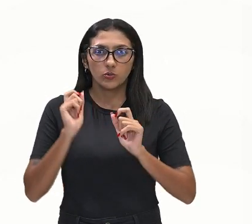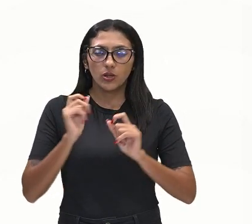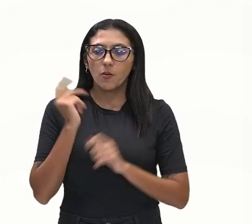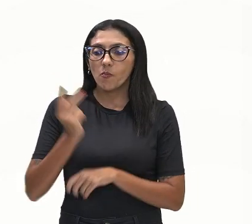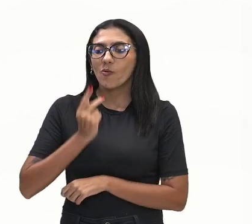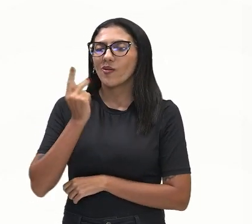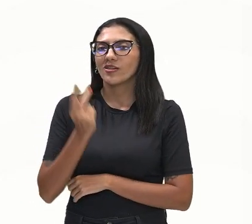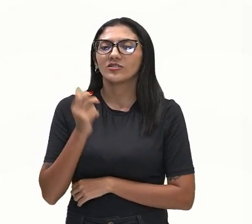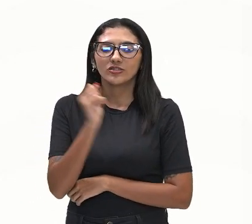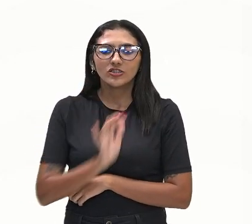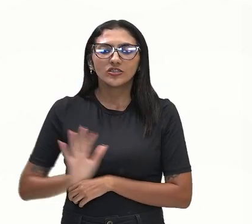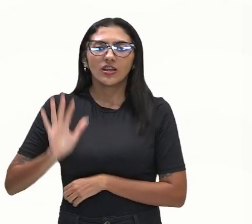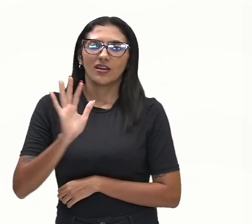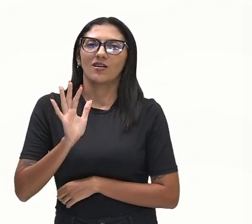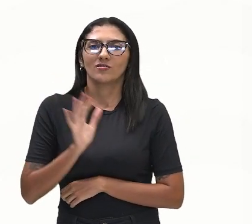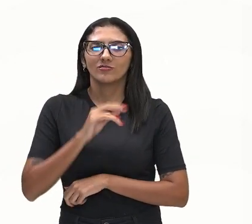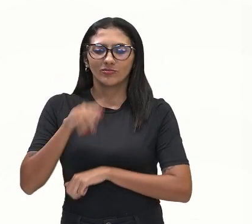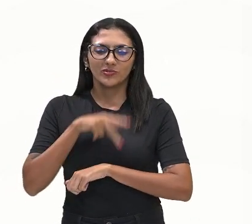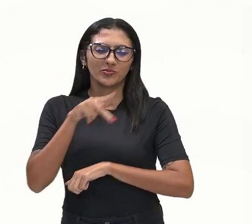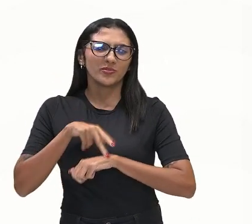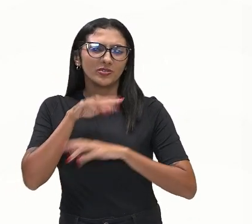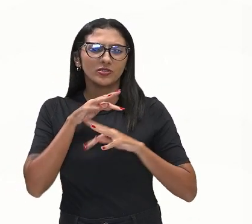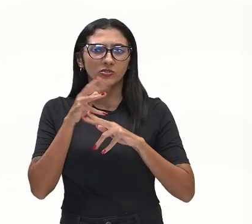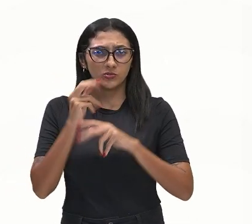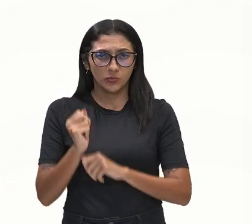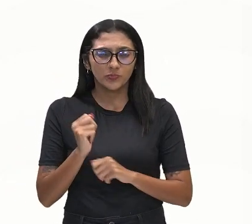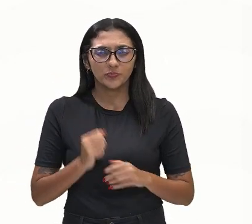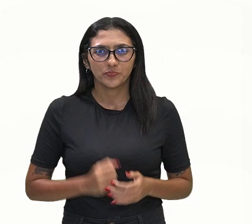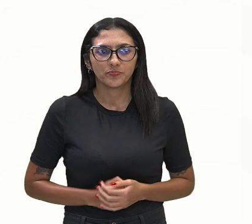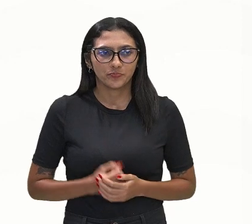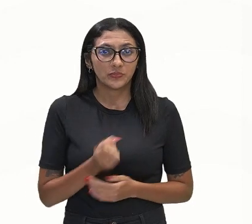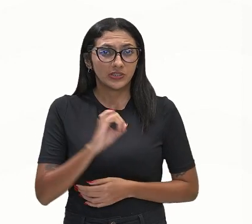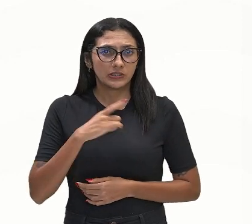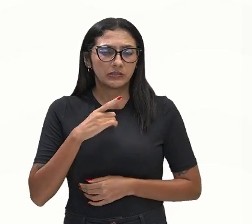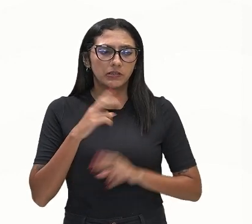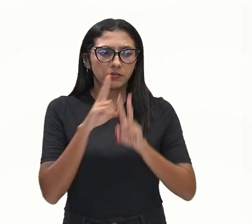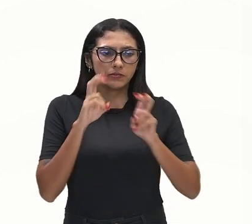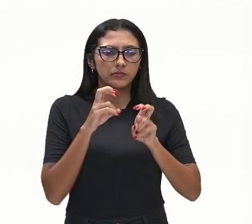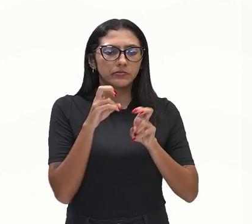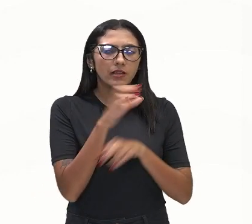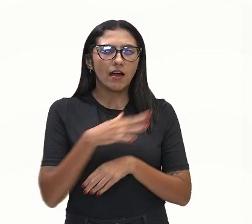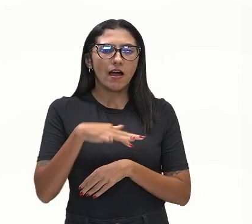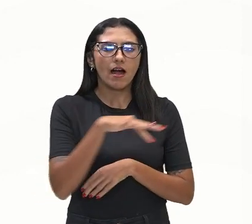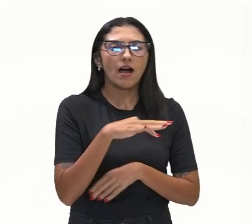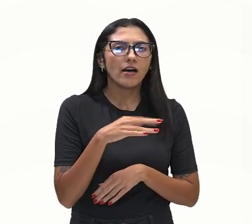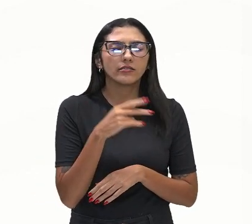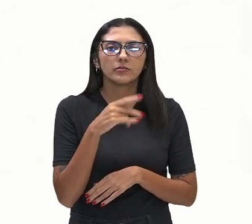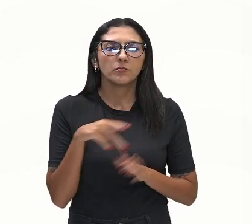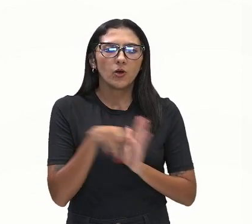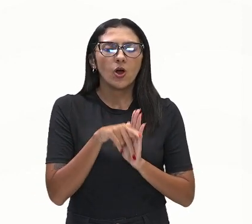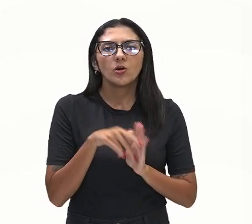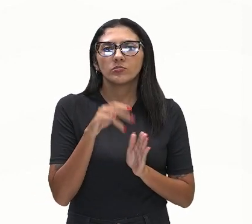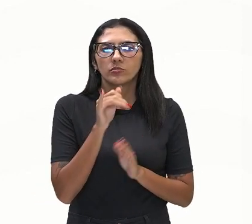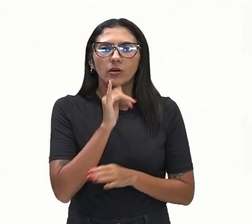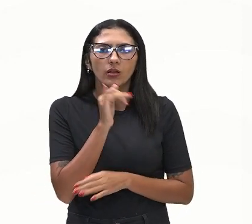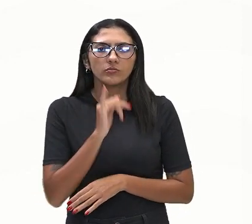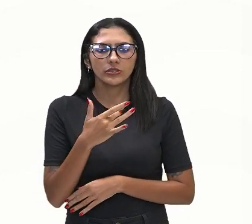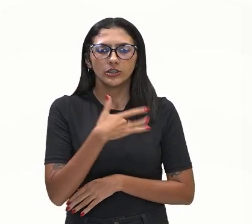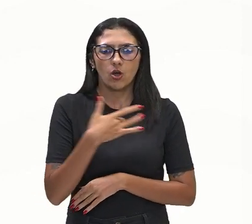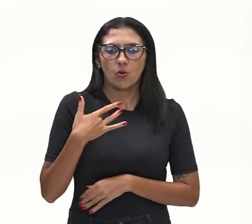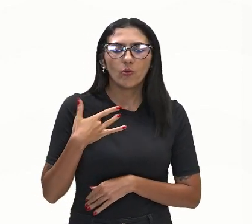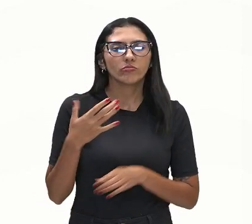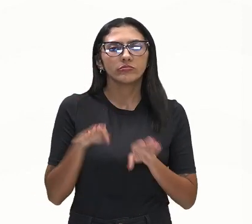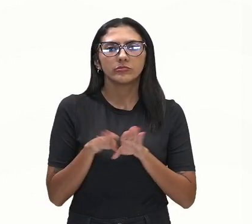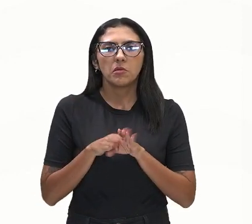em geral dos países, tanto na questão de territórios, de saúde, de conflitos